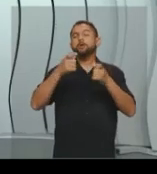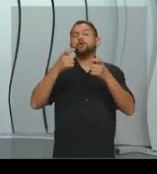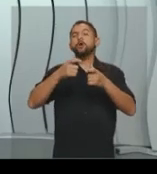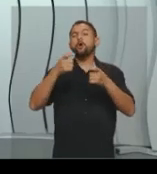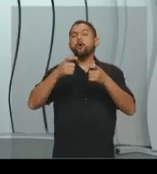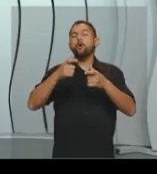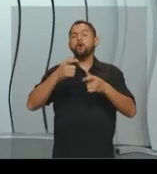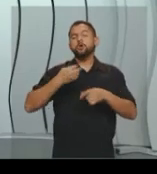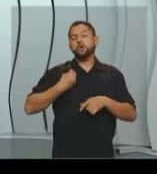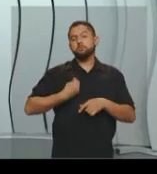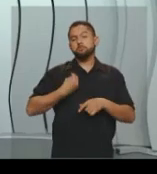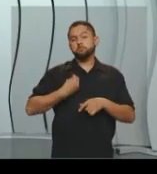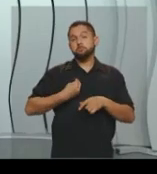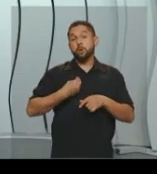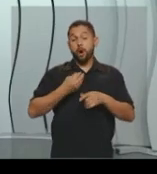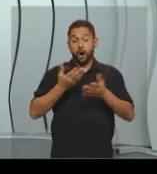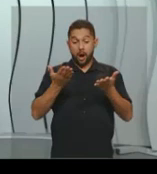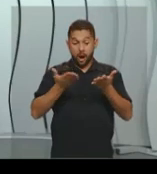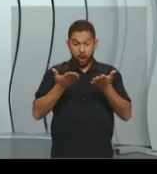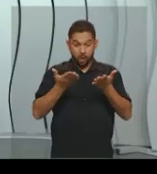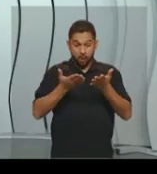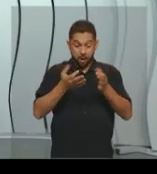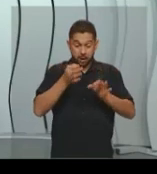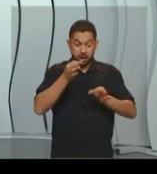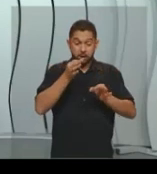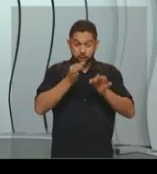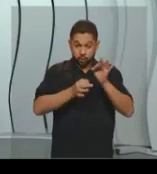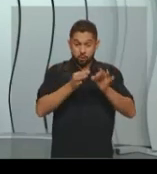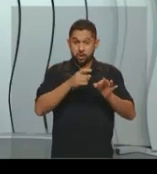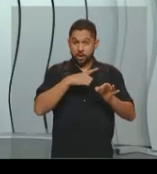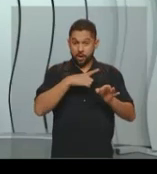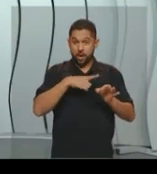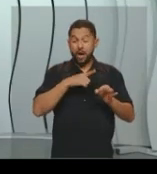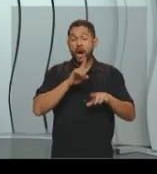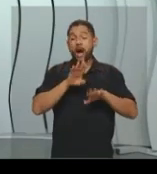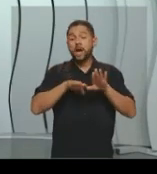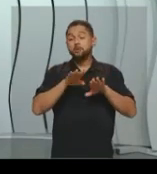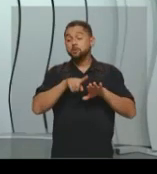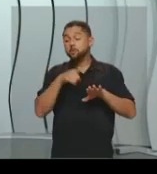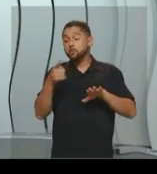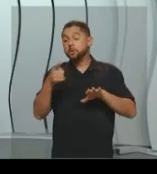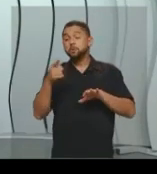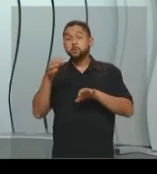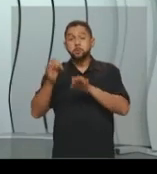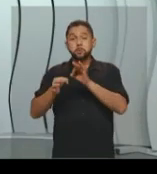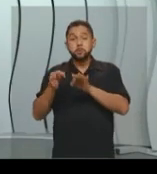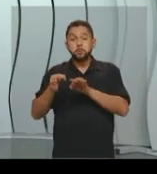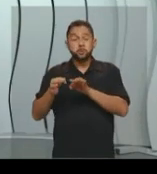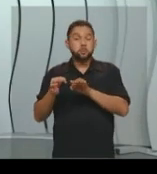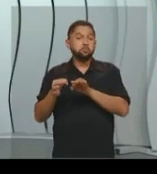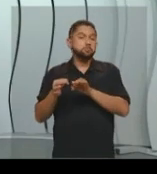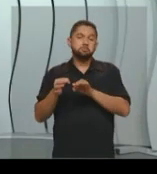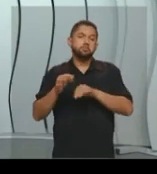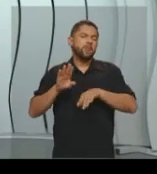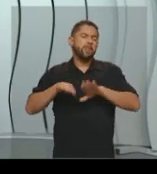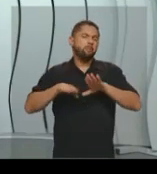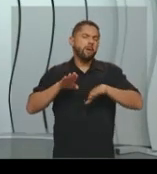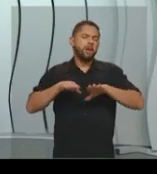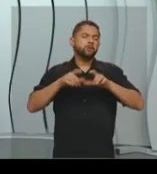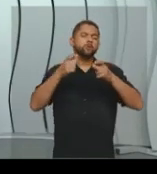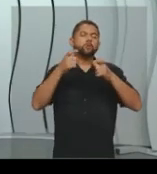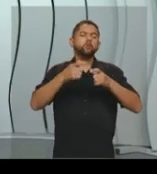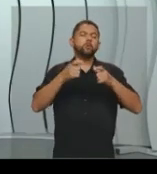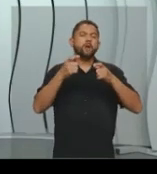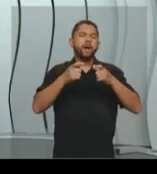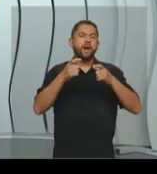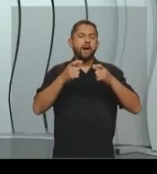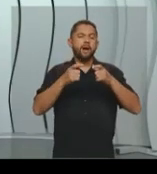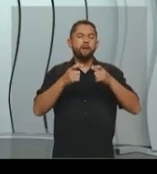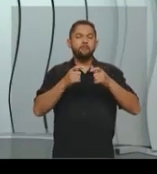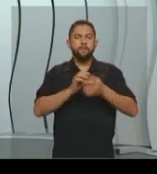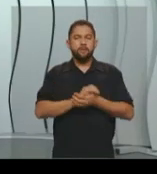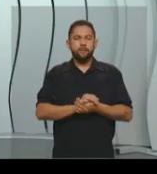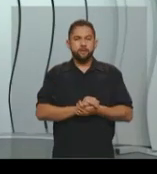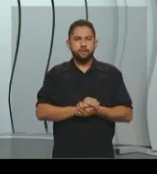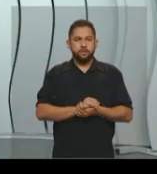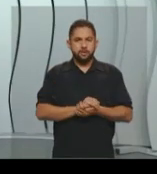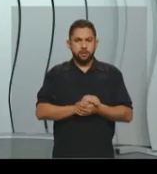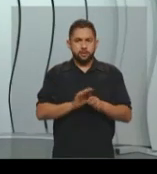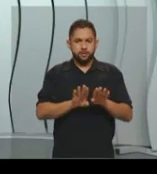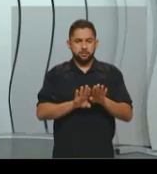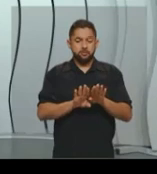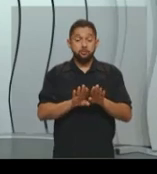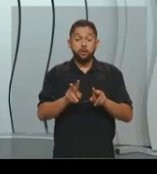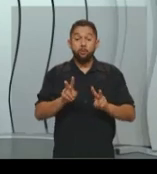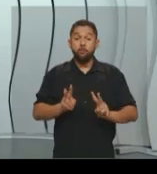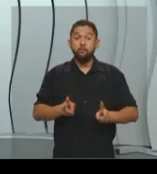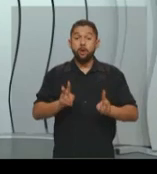ser injusto no outro, o que é certo nesse contexto pode ser errado no outro. E Sócrates achava então que os valores são